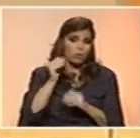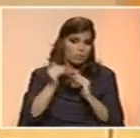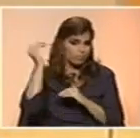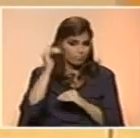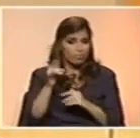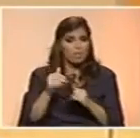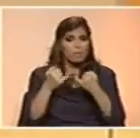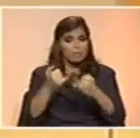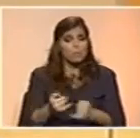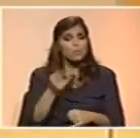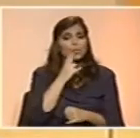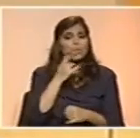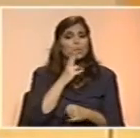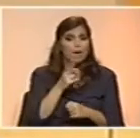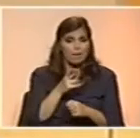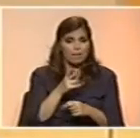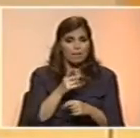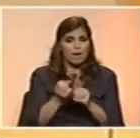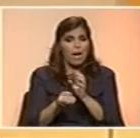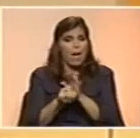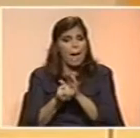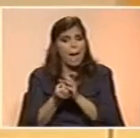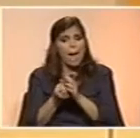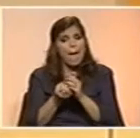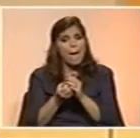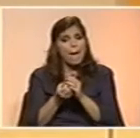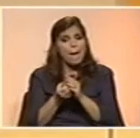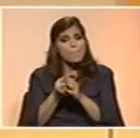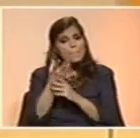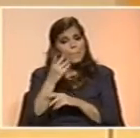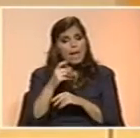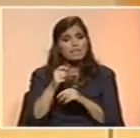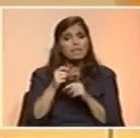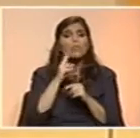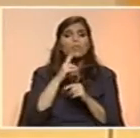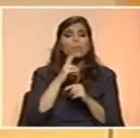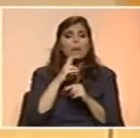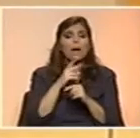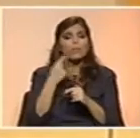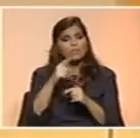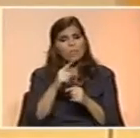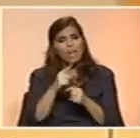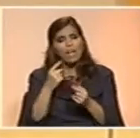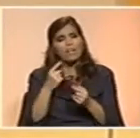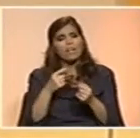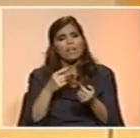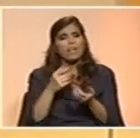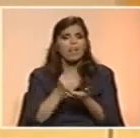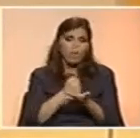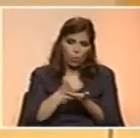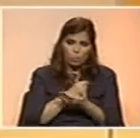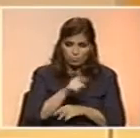ao tabaco, e é exatamente por ser na planta do tabaco que está o cádmio, vêm os hortofrutícolas. Portanto, temos sempre que pensar que a